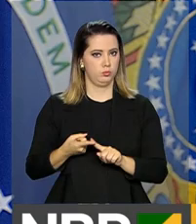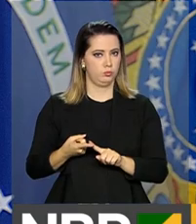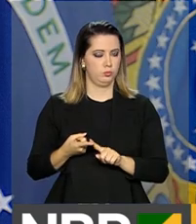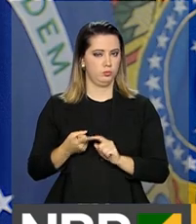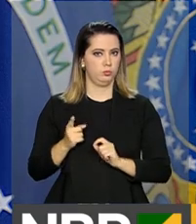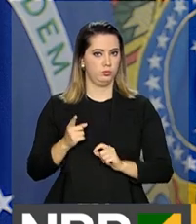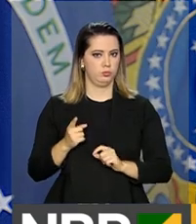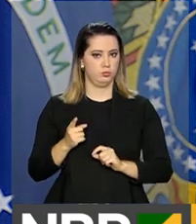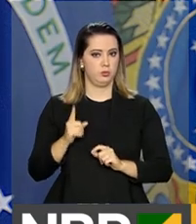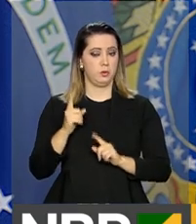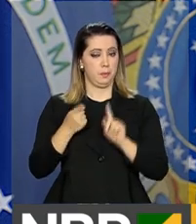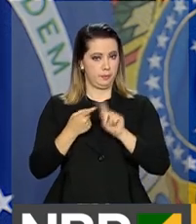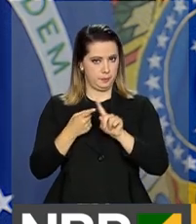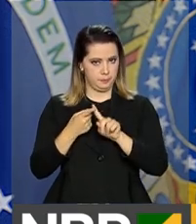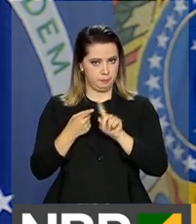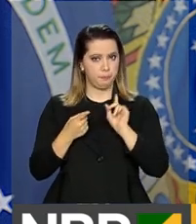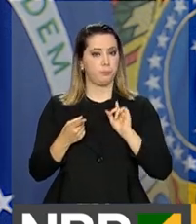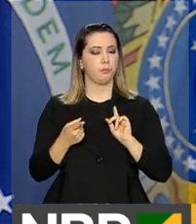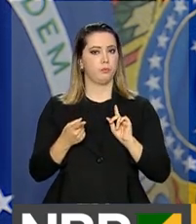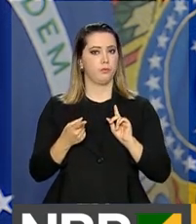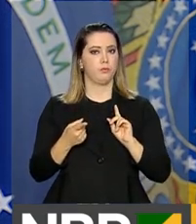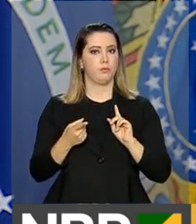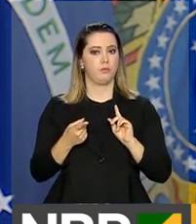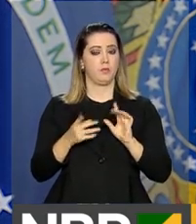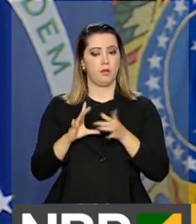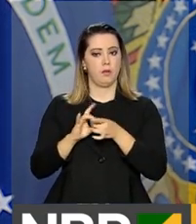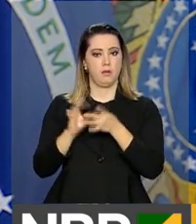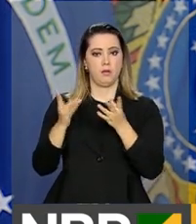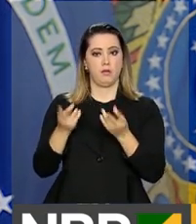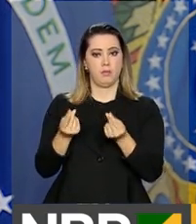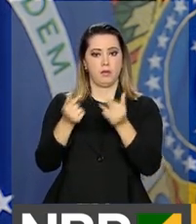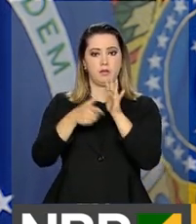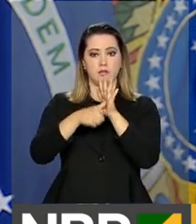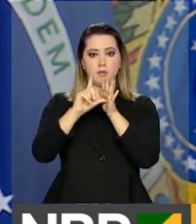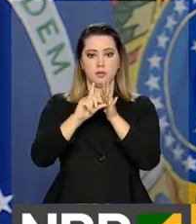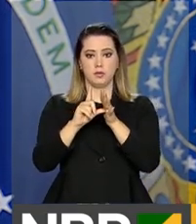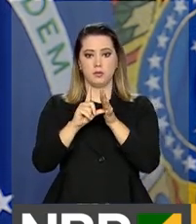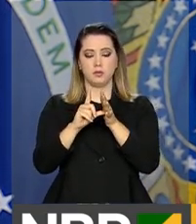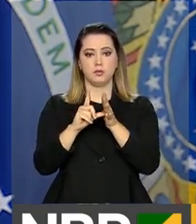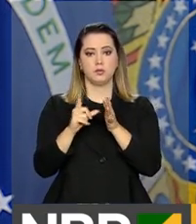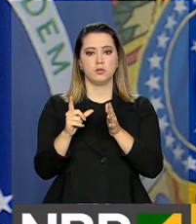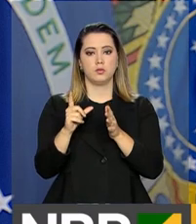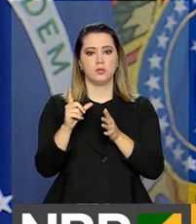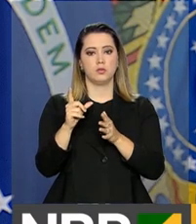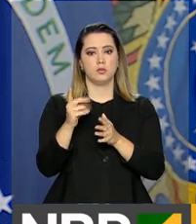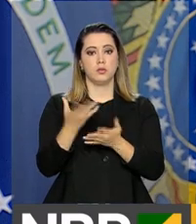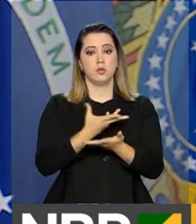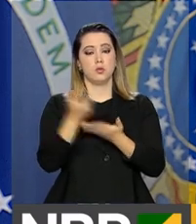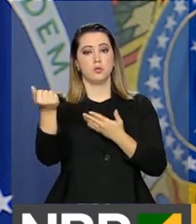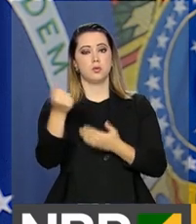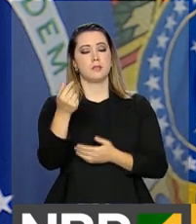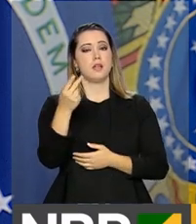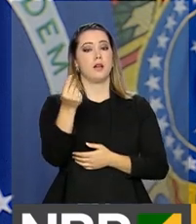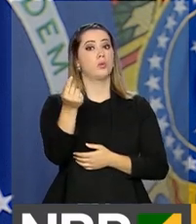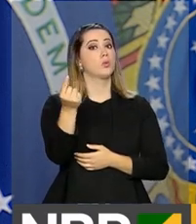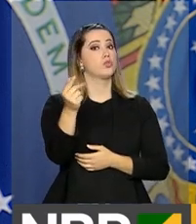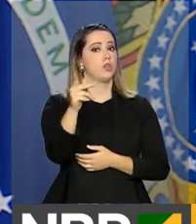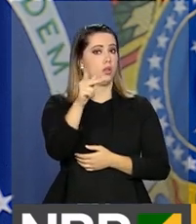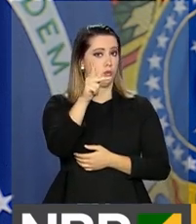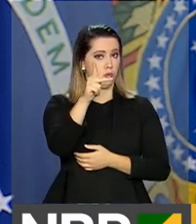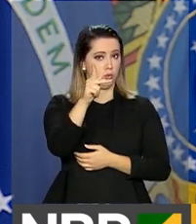em primeiro lugar há a liberação antecipada do saque do pis